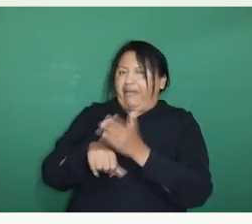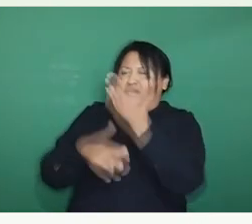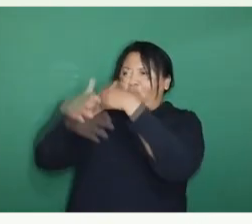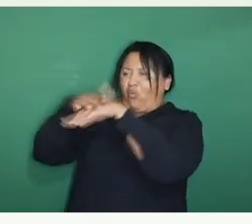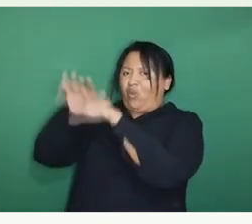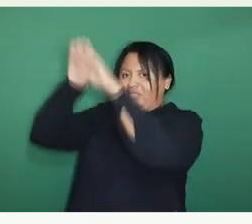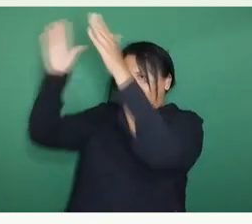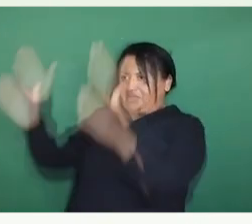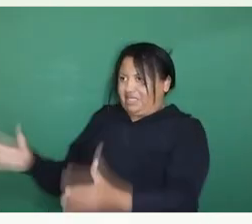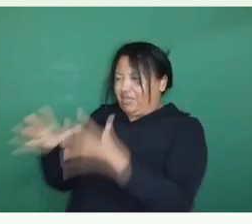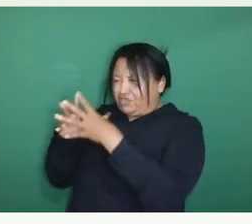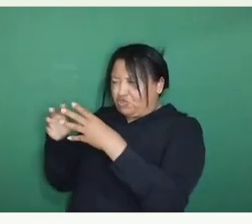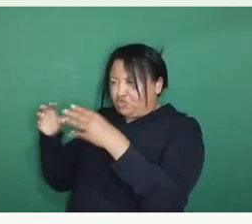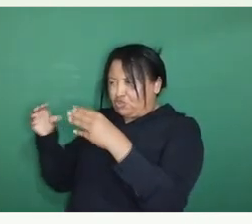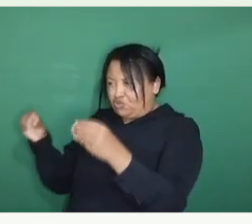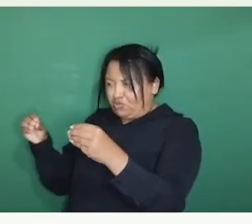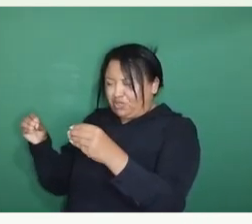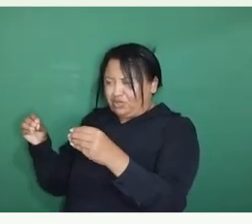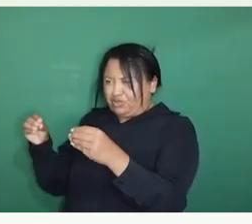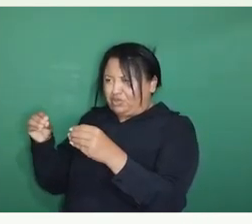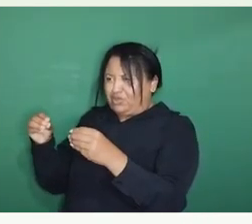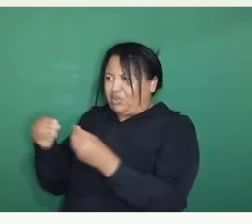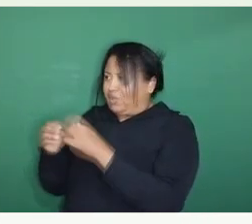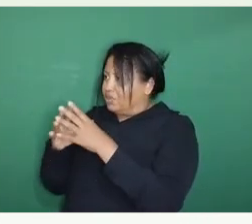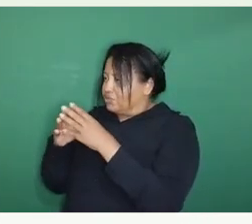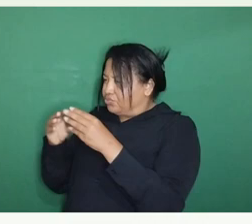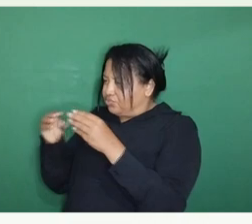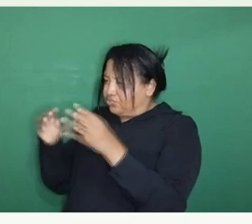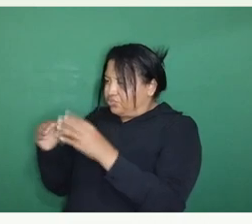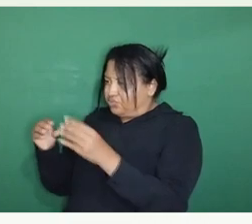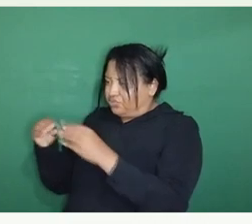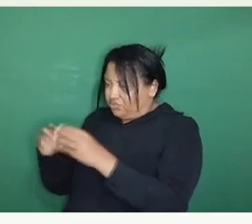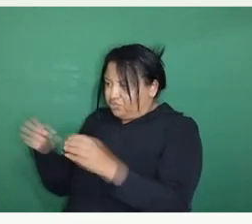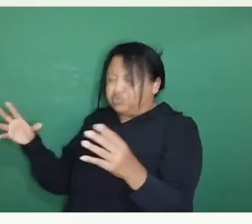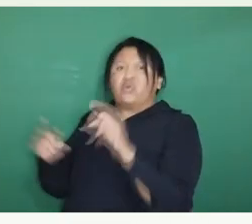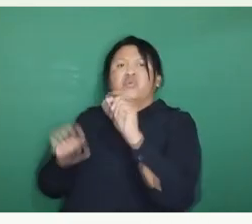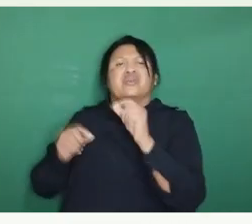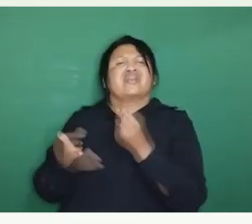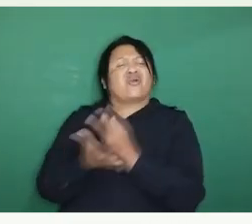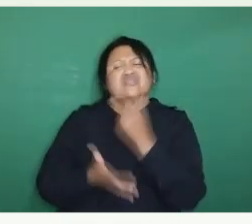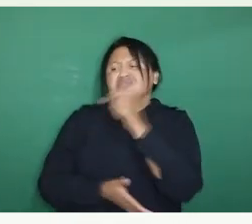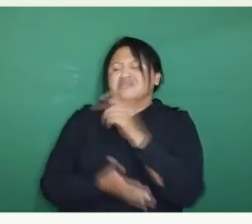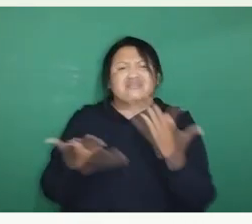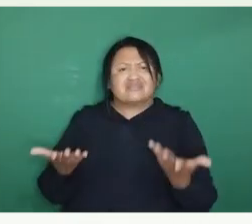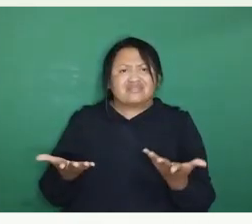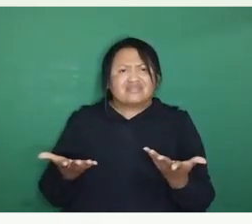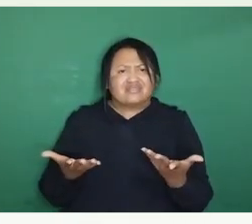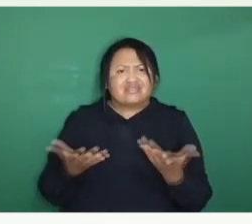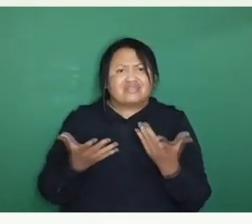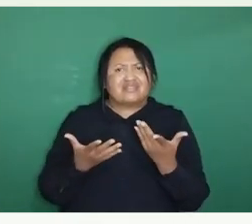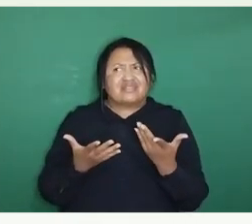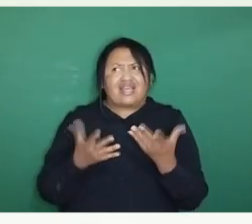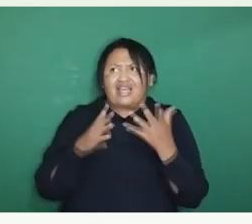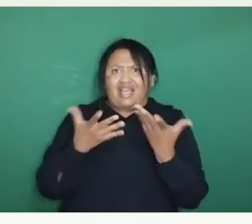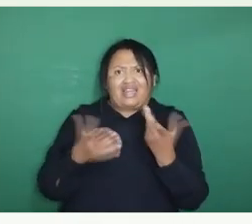em que as bolas de natalina diminui até desaparecerem é denominado Então o que é que acontece com as